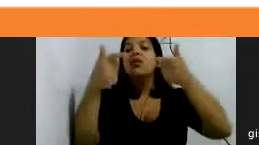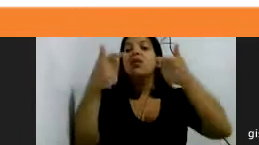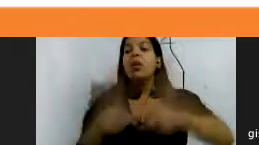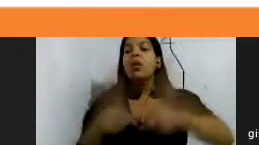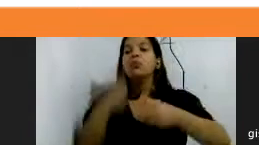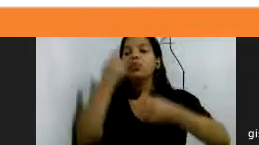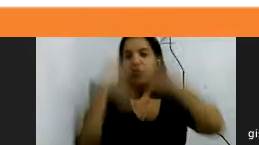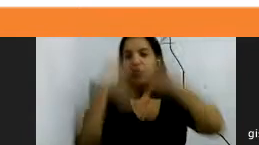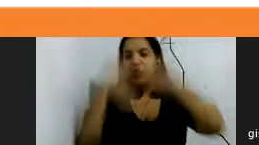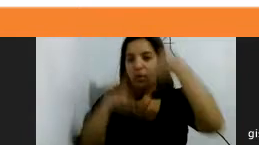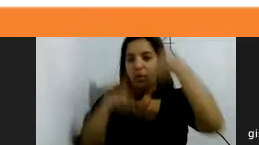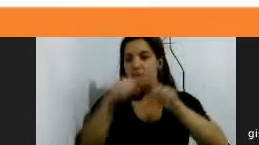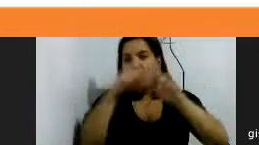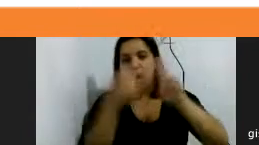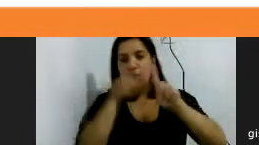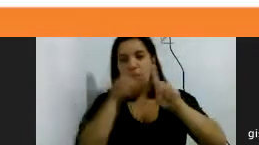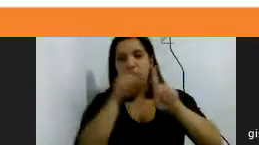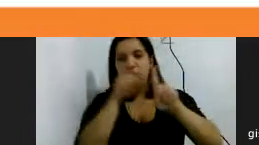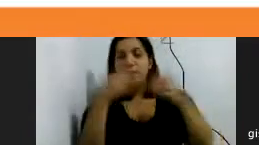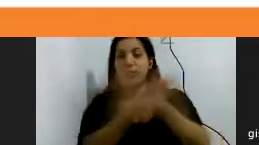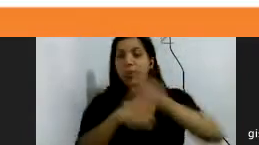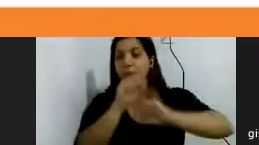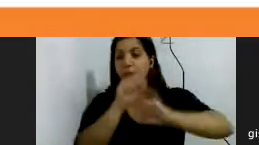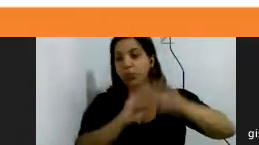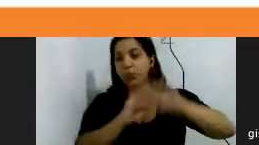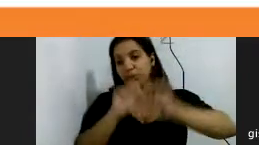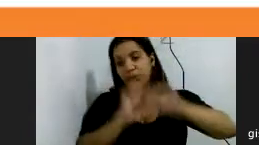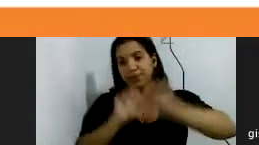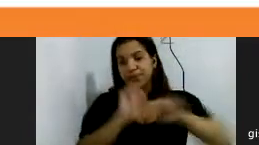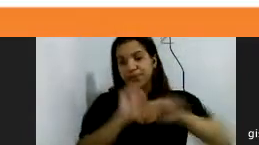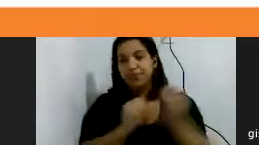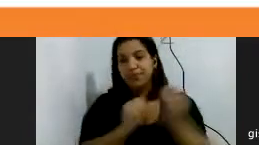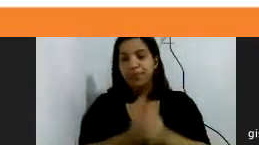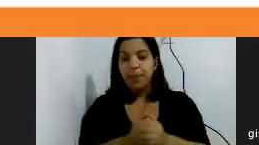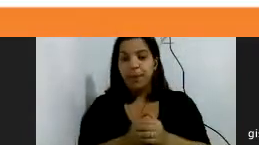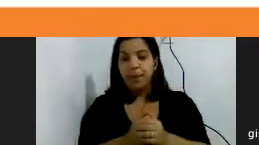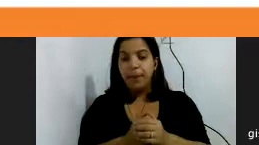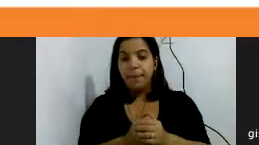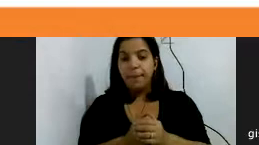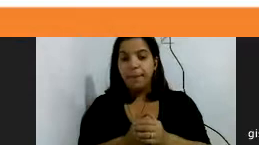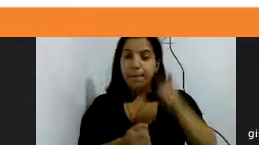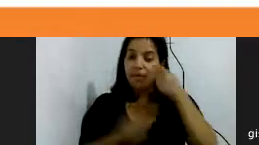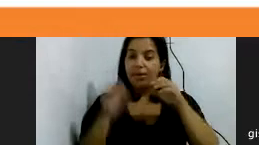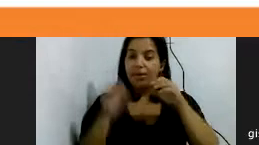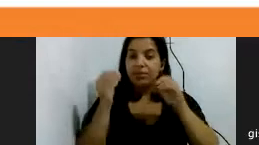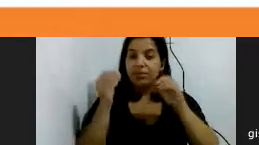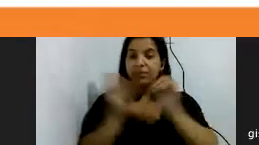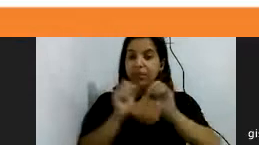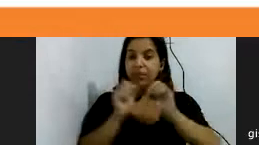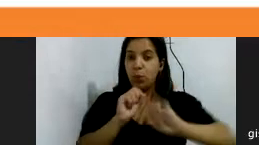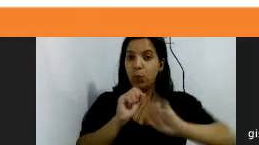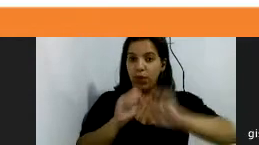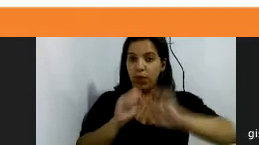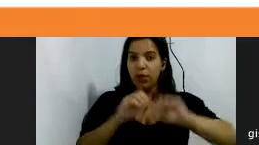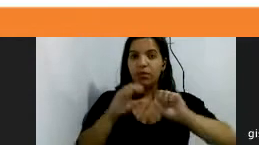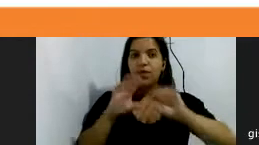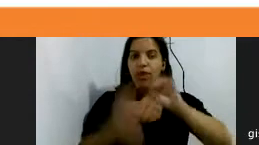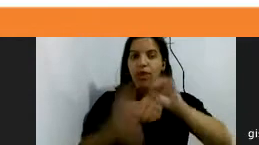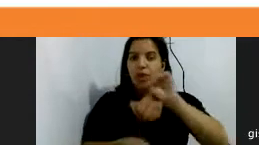do feto. E aí ele vai fazer todos aqueles mecanismos que a gente viu. Então, ele vai ativar a via